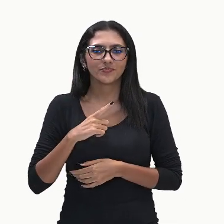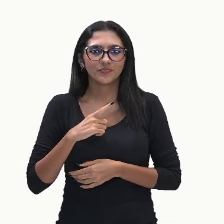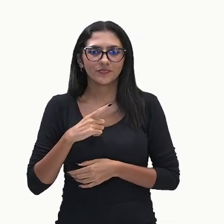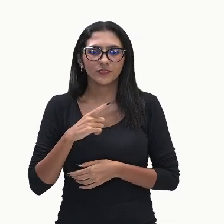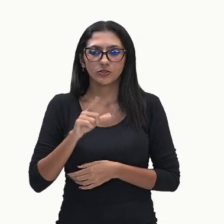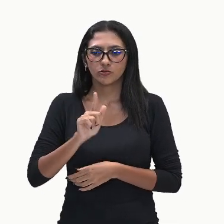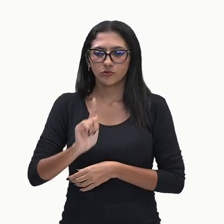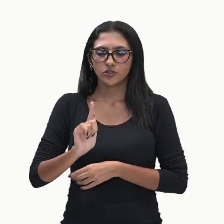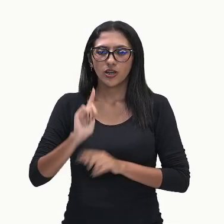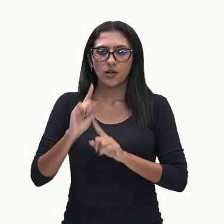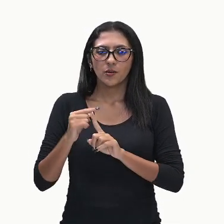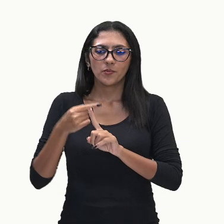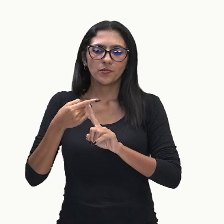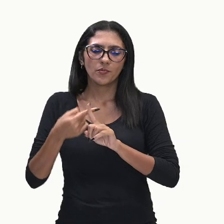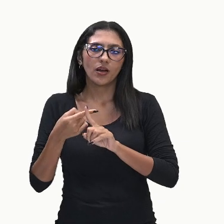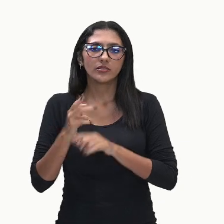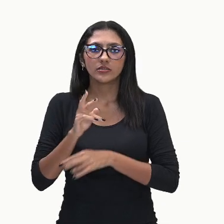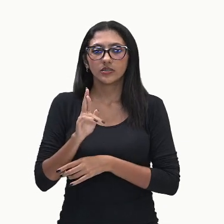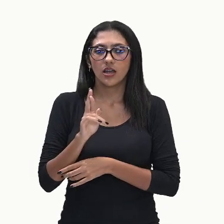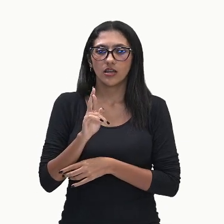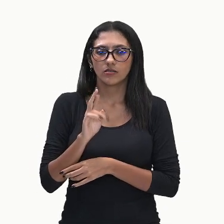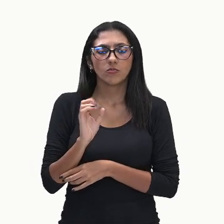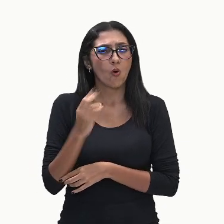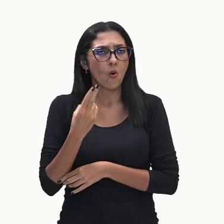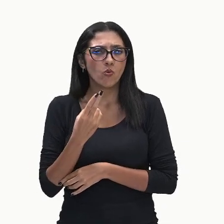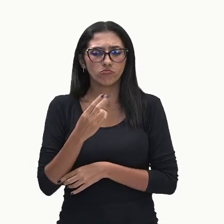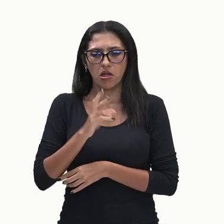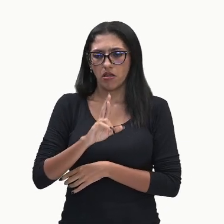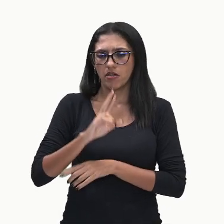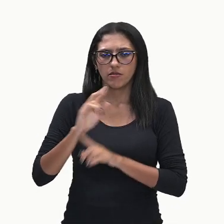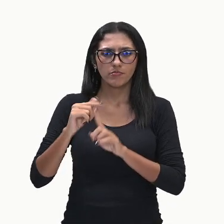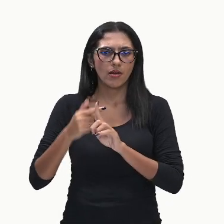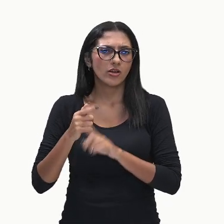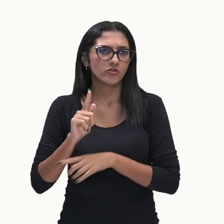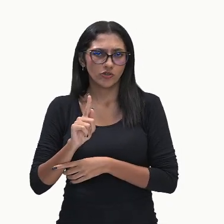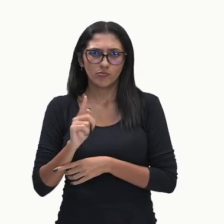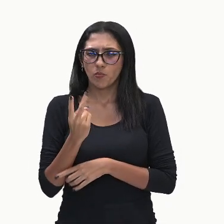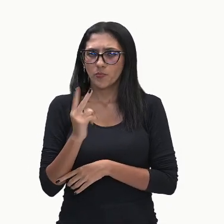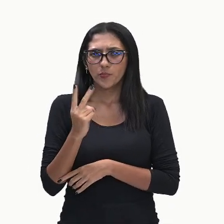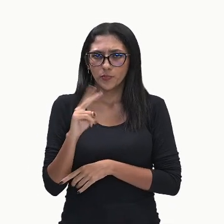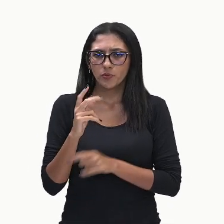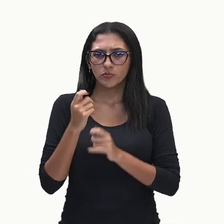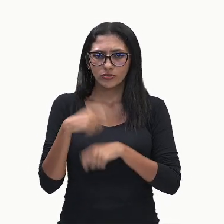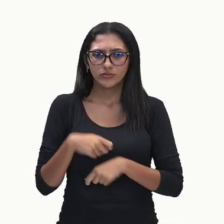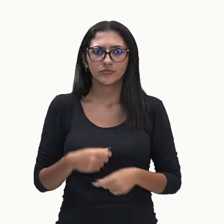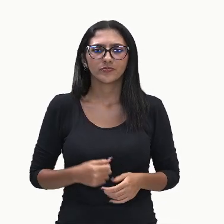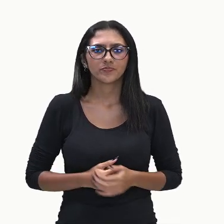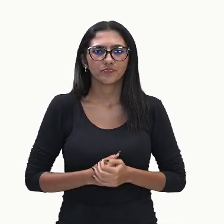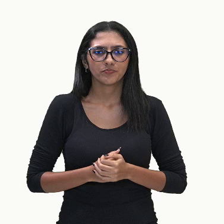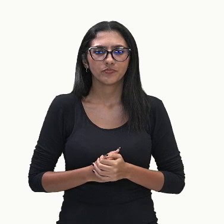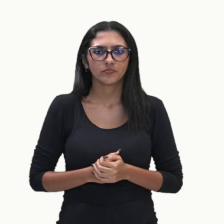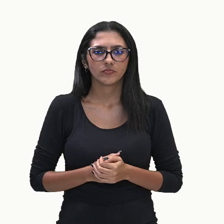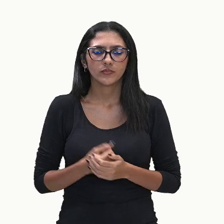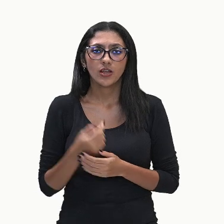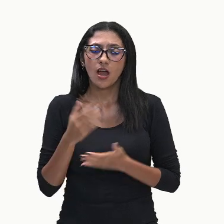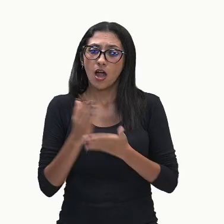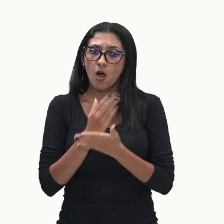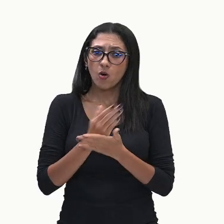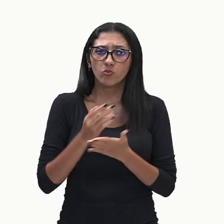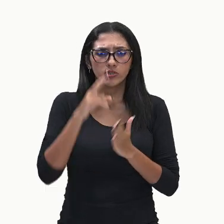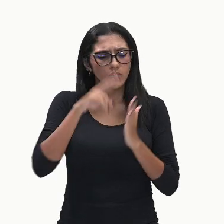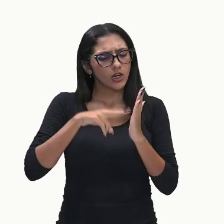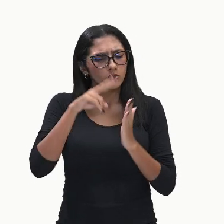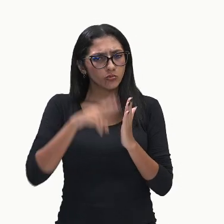mais R ou R mais G, que é a mesma coisa. Ou seja, pode ser que você encontre em algum livro, quando